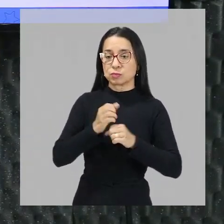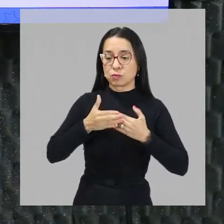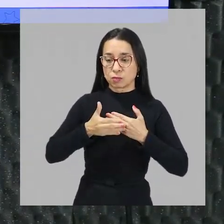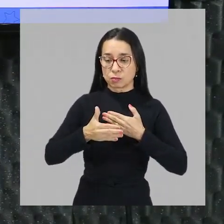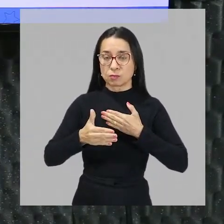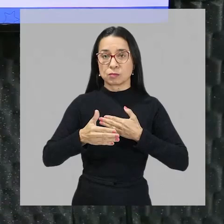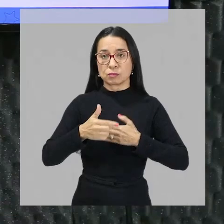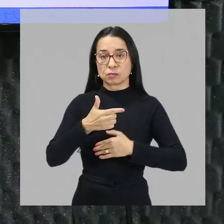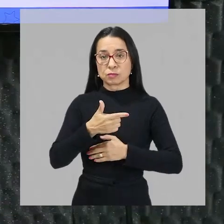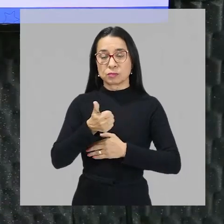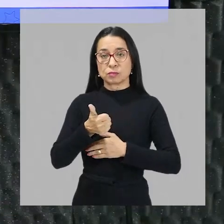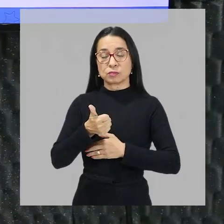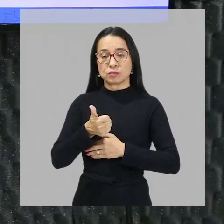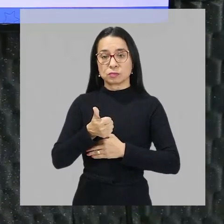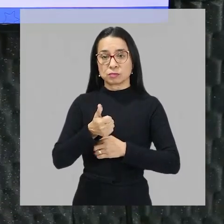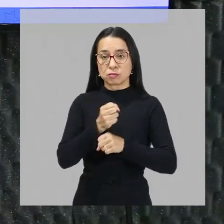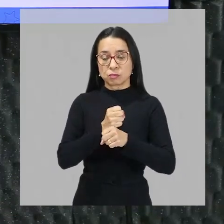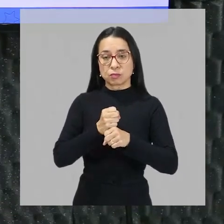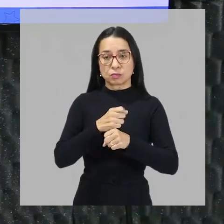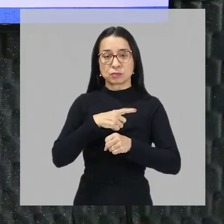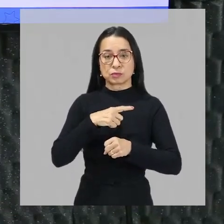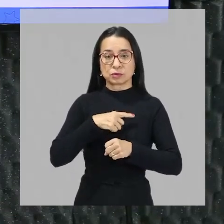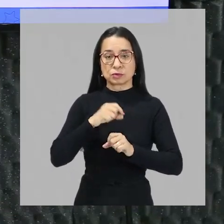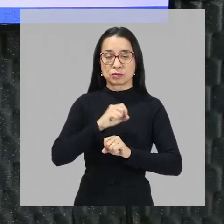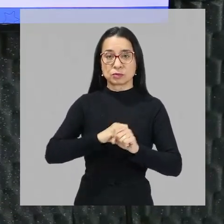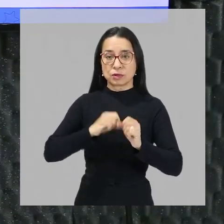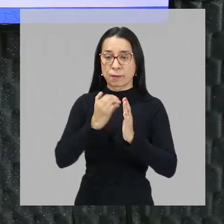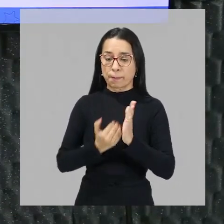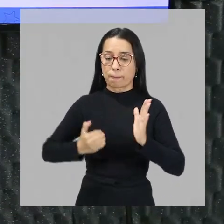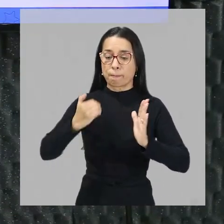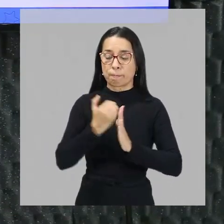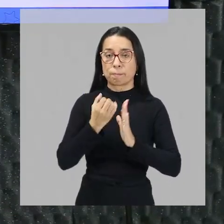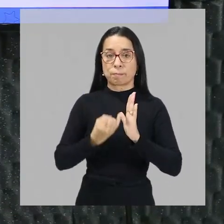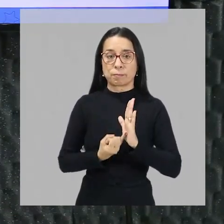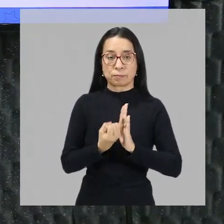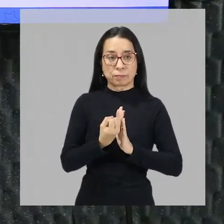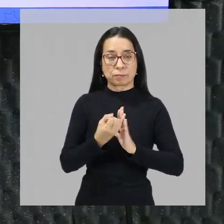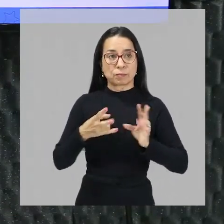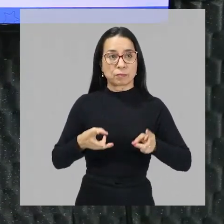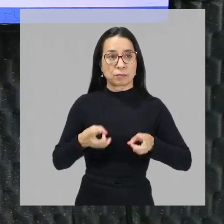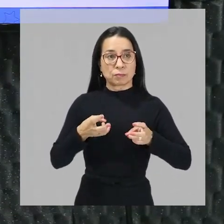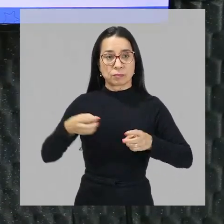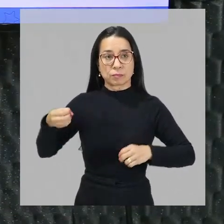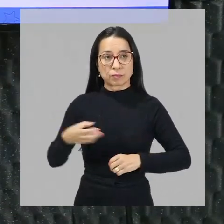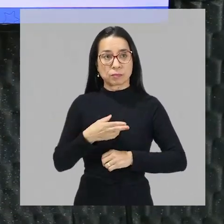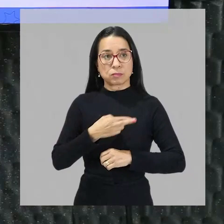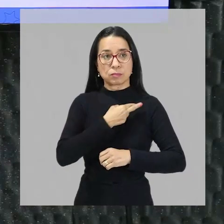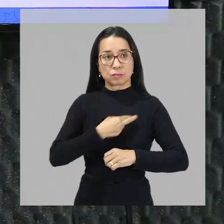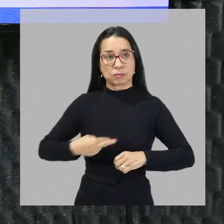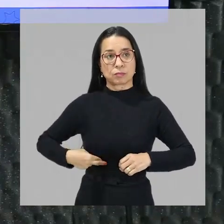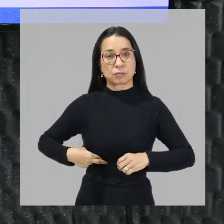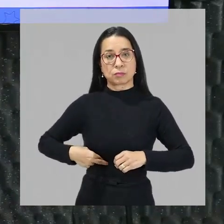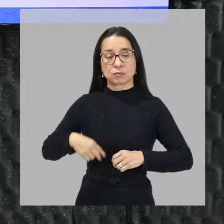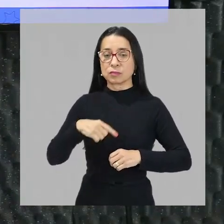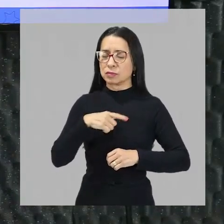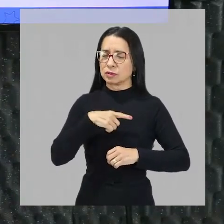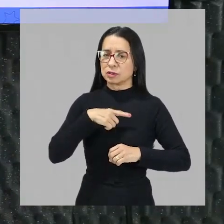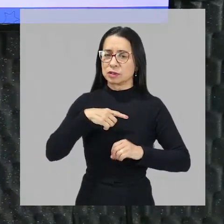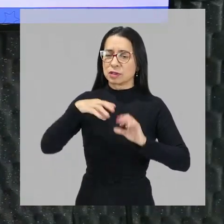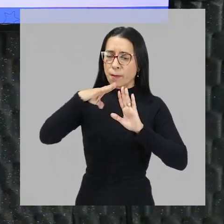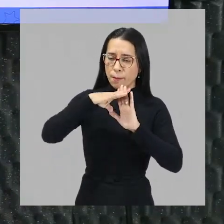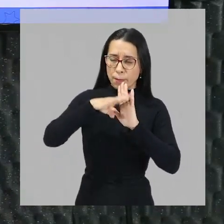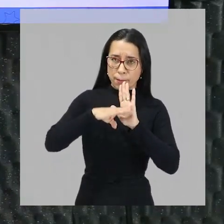Entre eles, nós temos, acima de tudo, a hiperinflação. Observe que essa nova república ela é cheia de planos